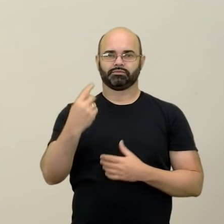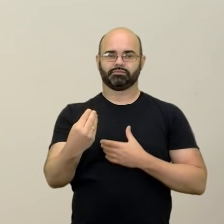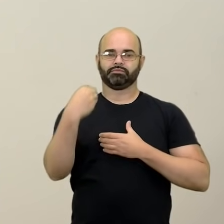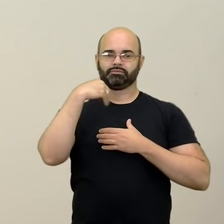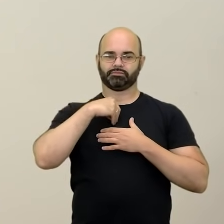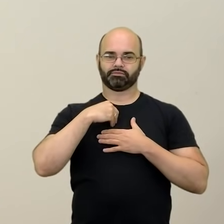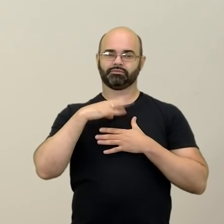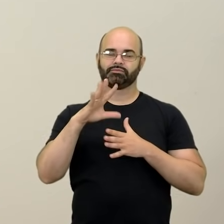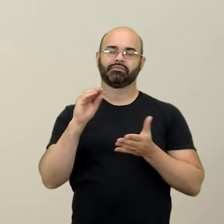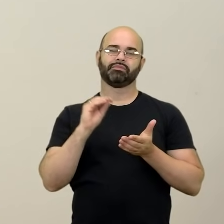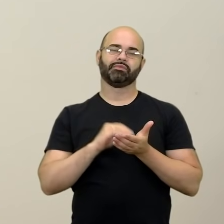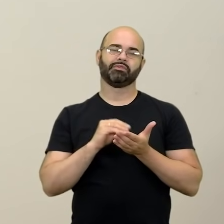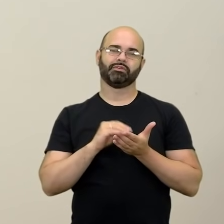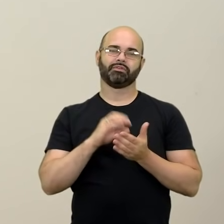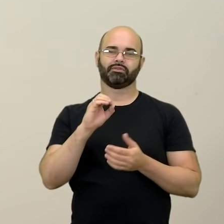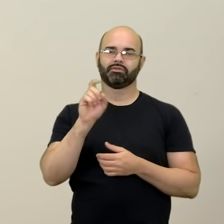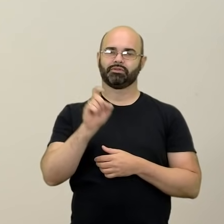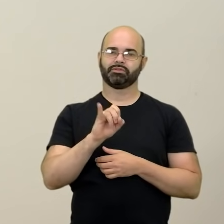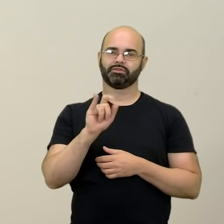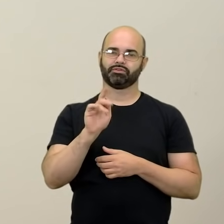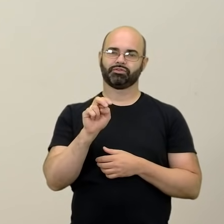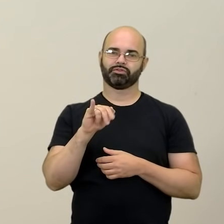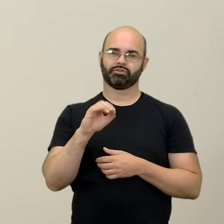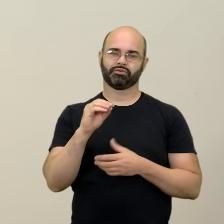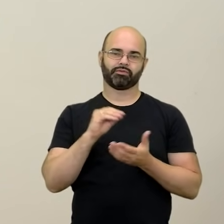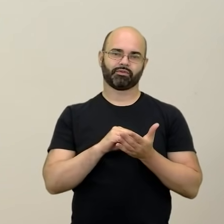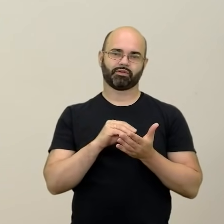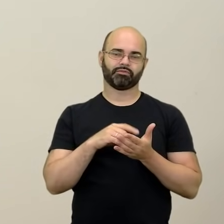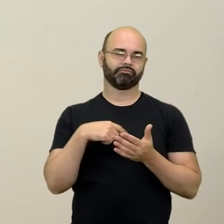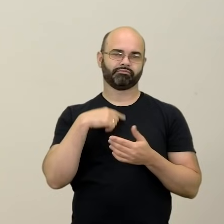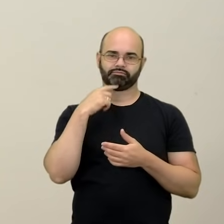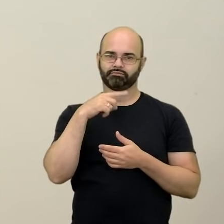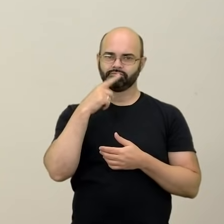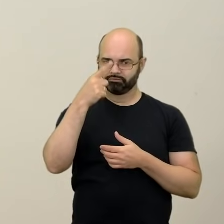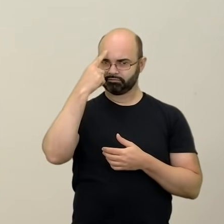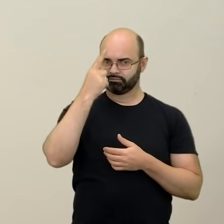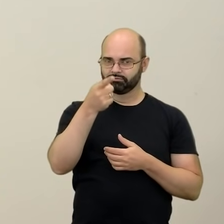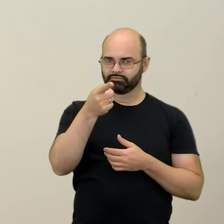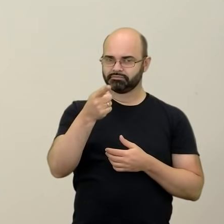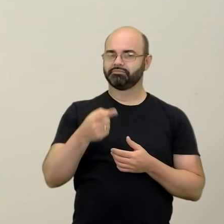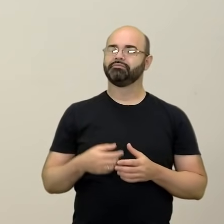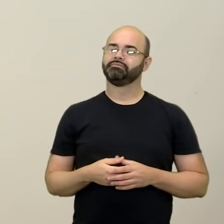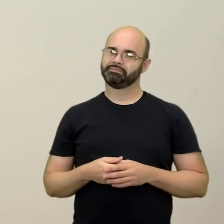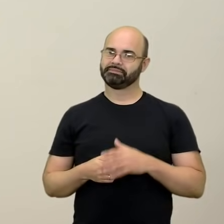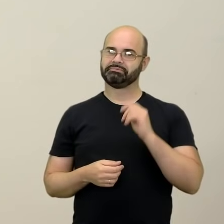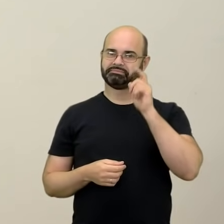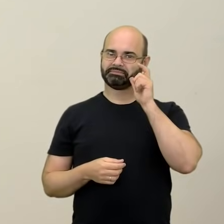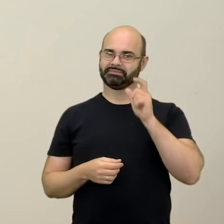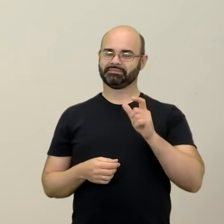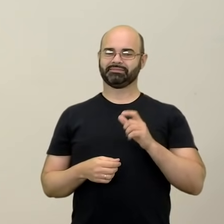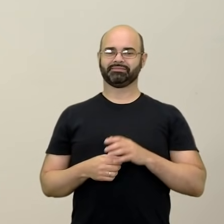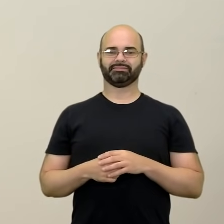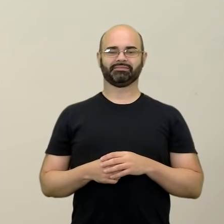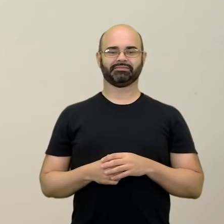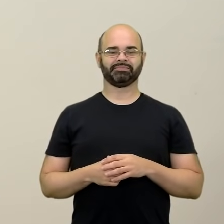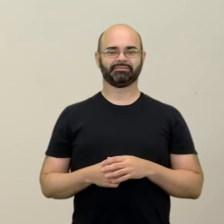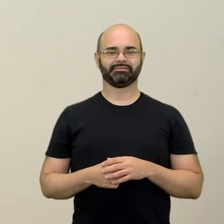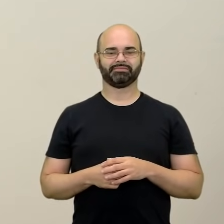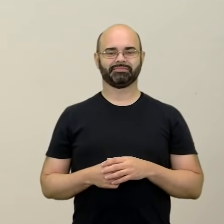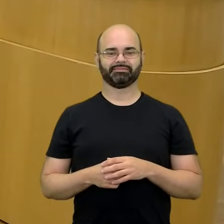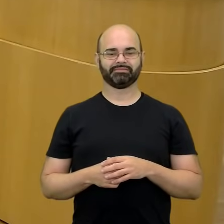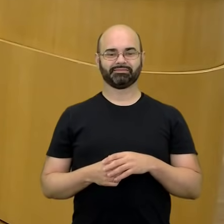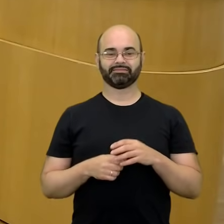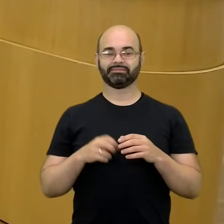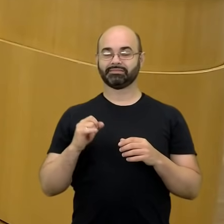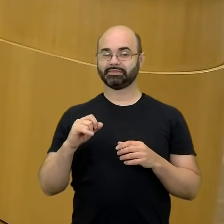dentro do meu corpo mas não vai vir o oxigênio e aí não adianta nada você sabia disso elefante né Tem alguma coisa aí professor